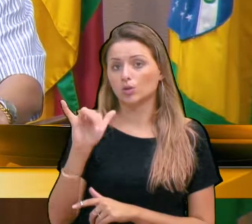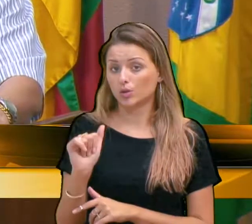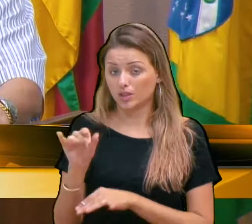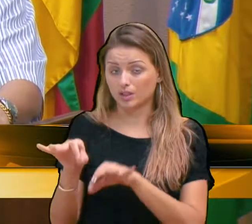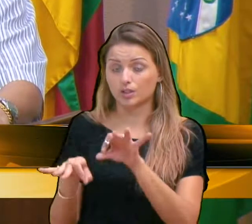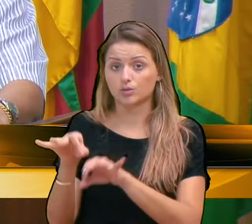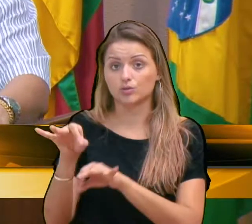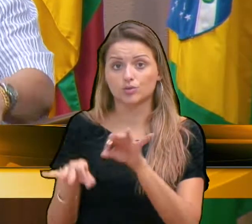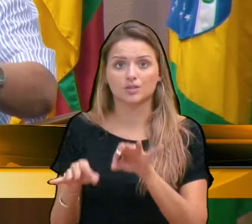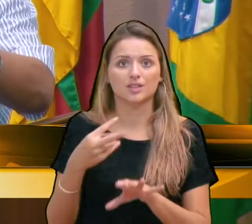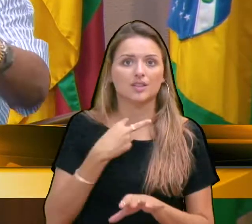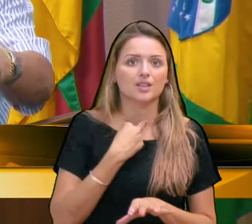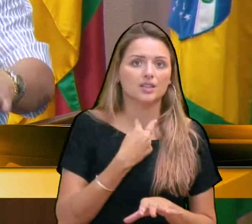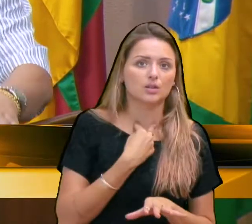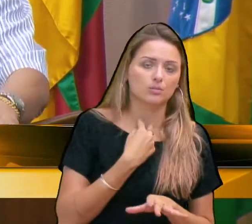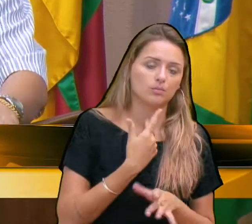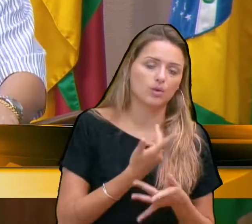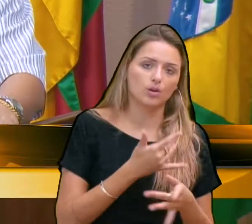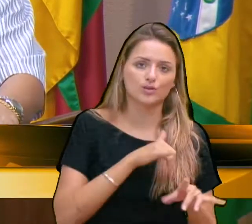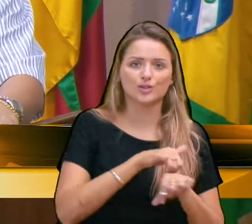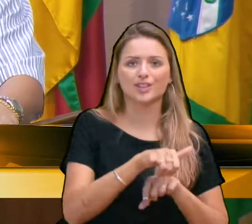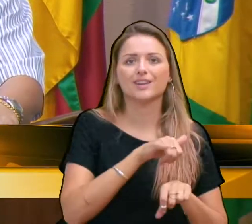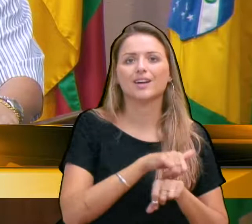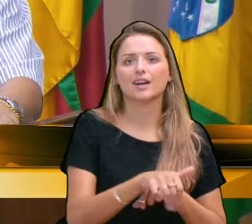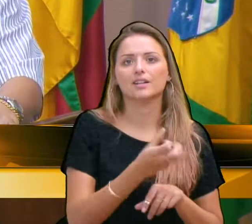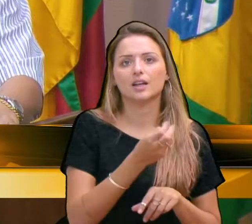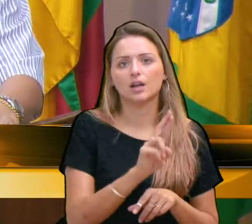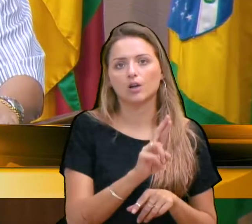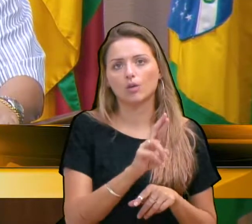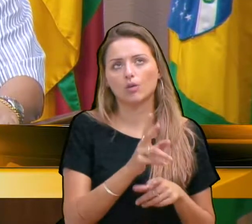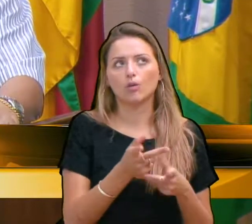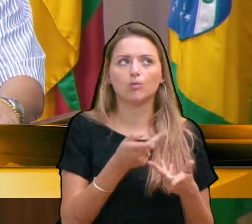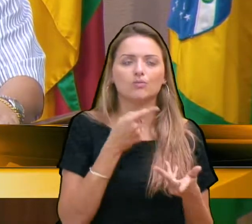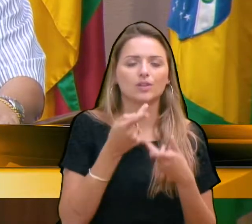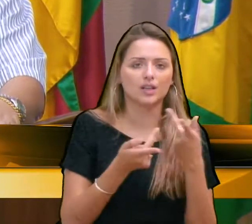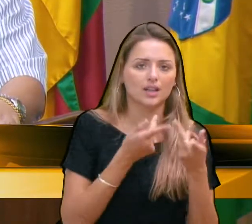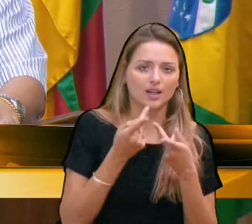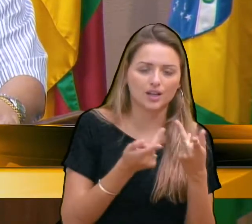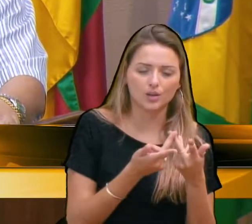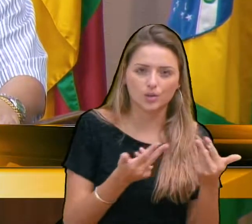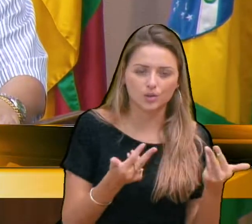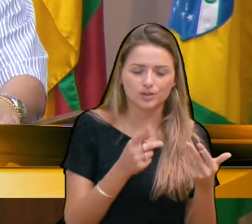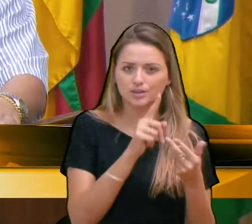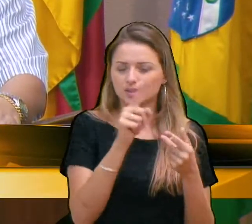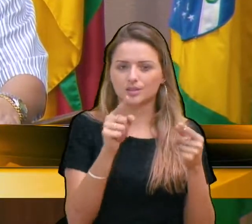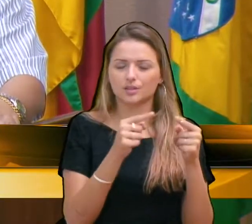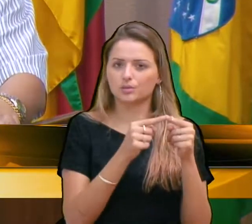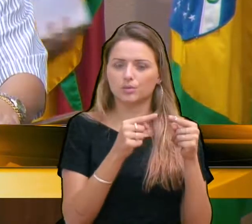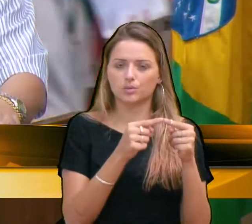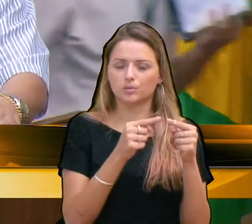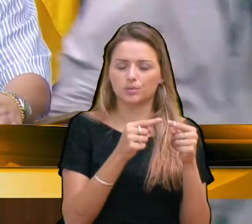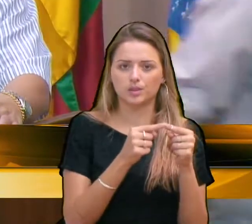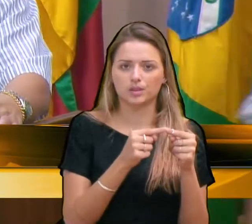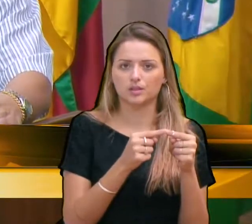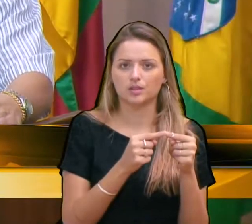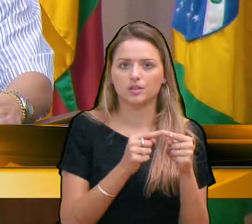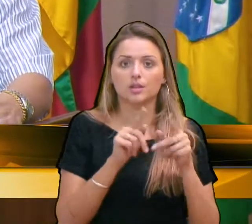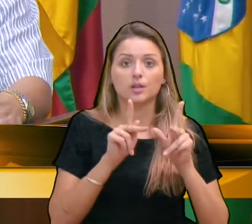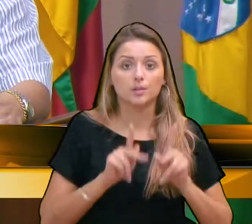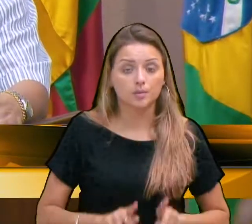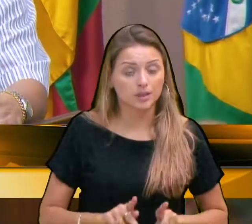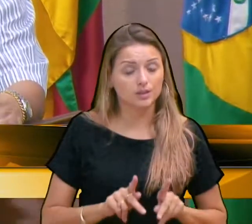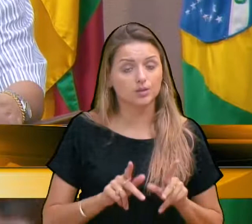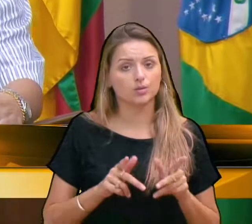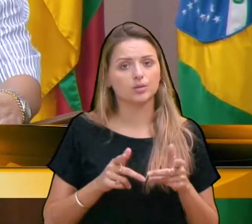pode alegar desculpas esfarrapadas, né, para transferir para pessoas que se